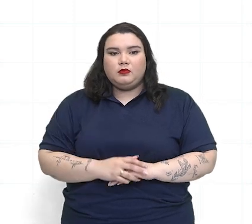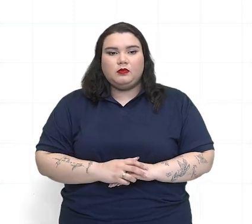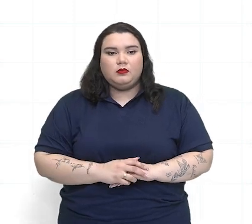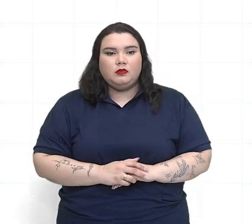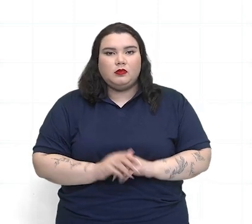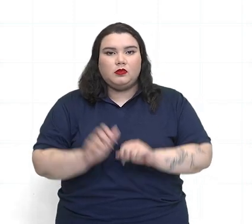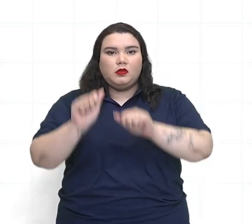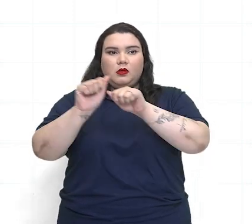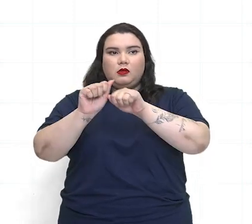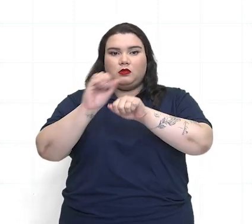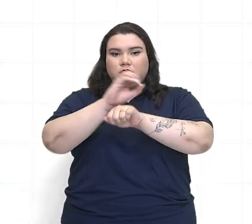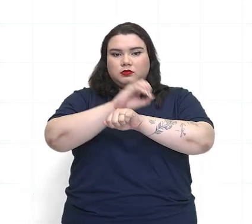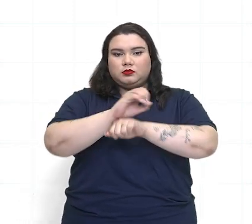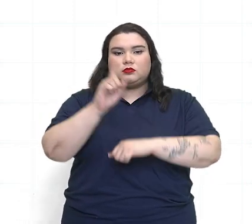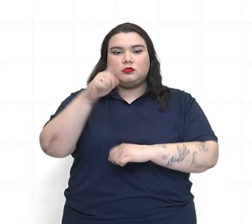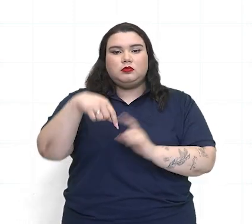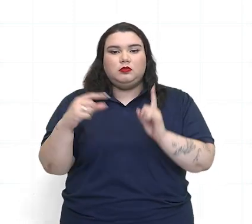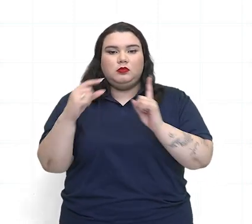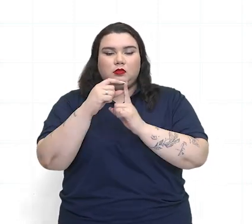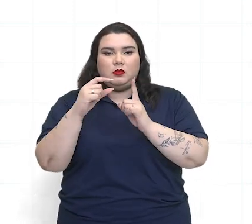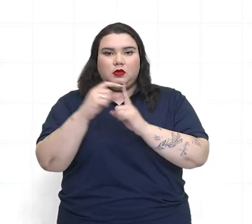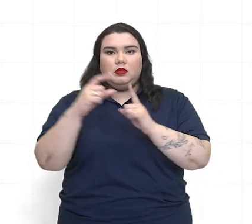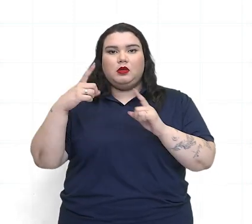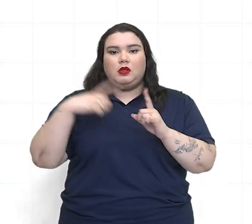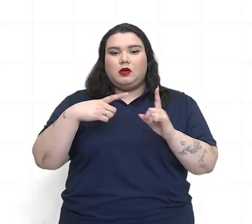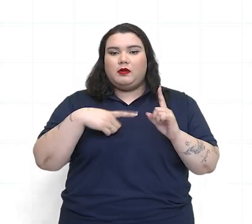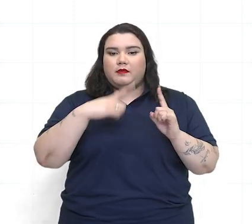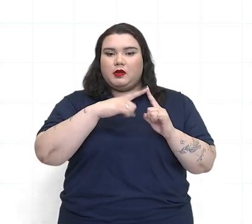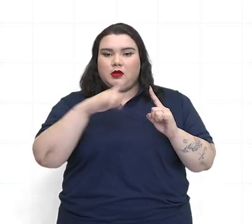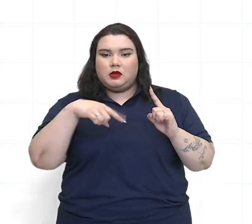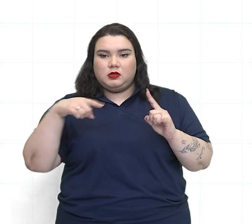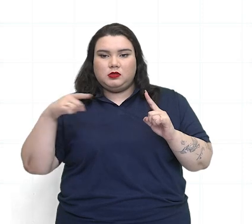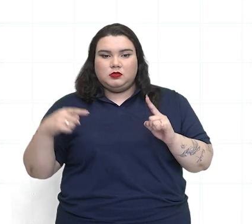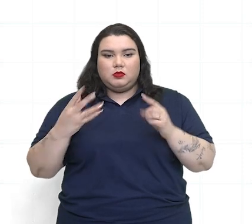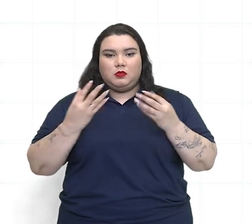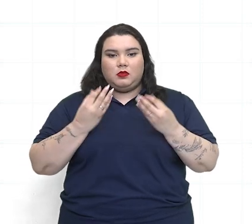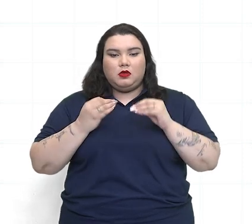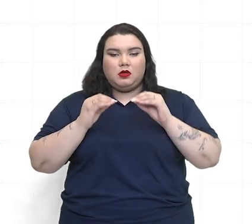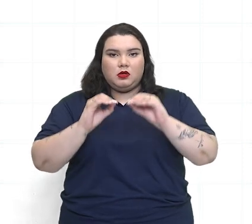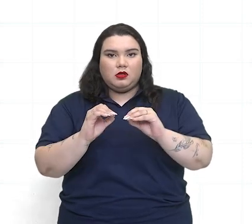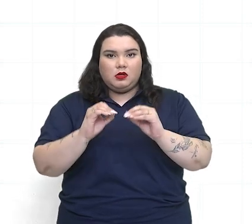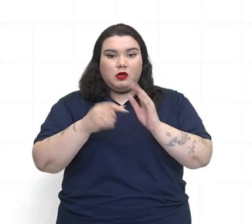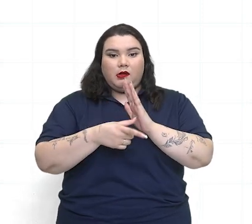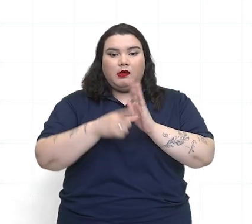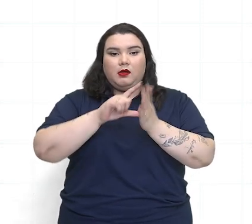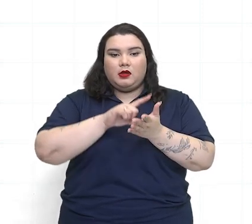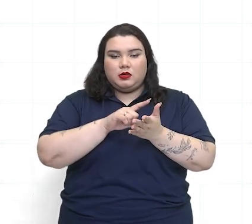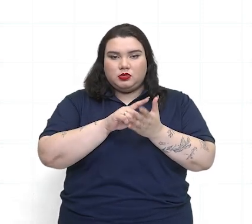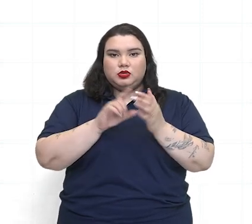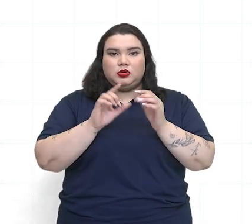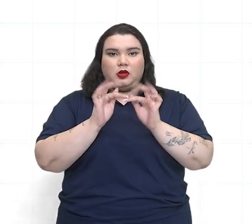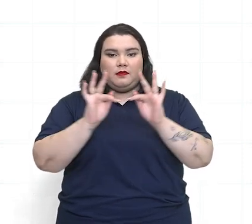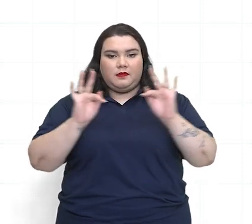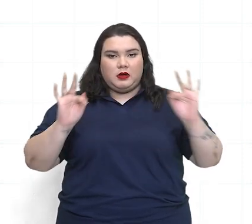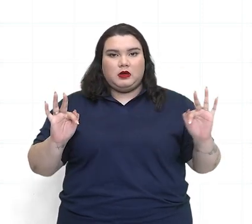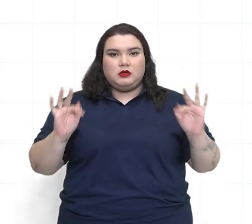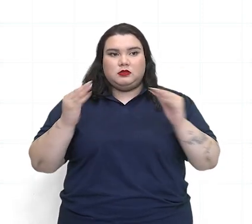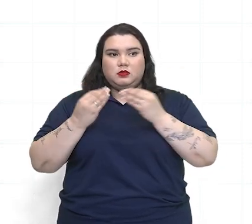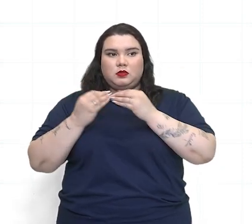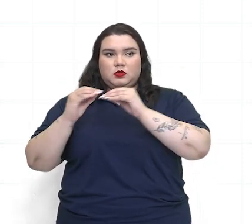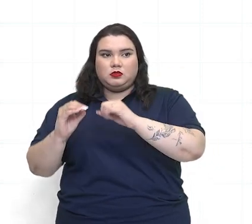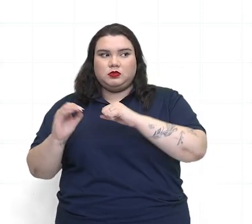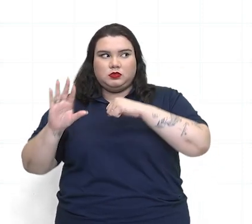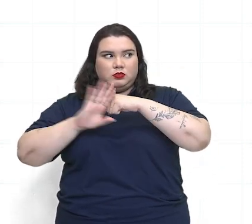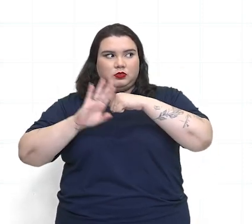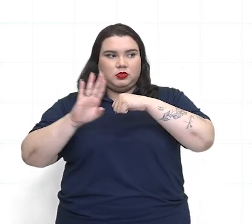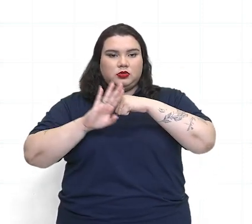Então, o artigo é a palavra variável que colocamos antes do substantivo